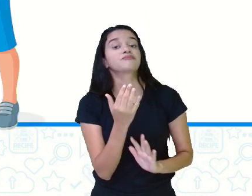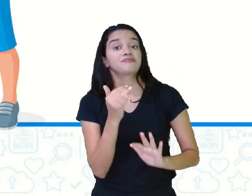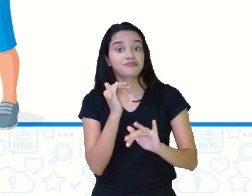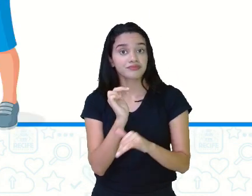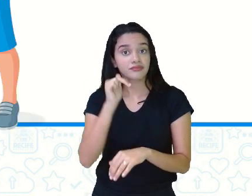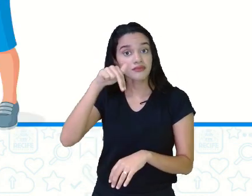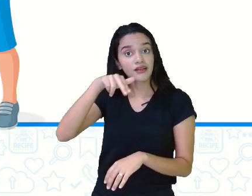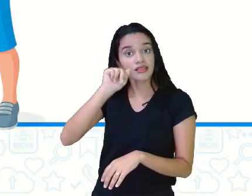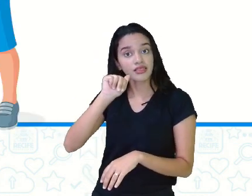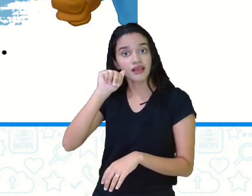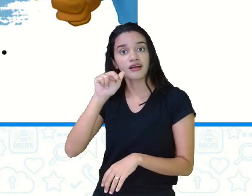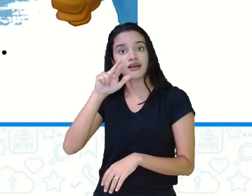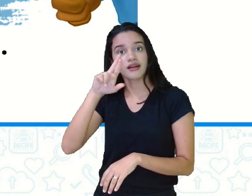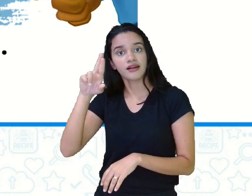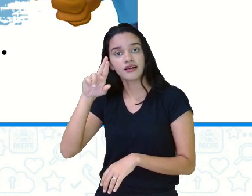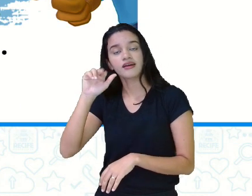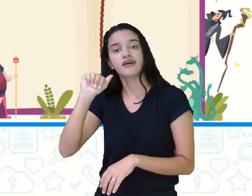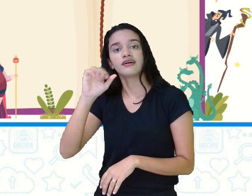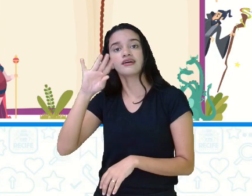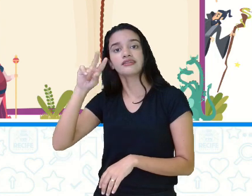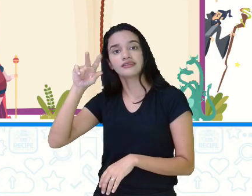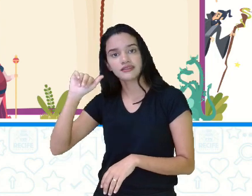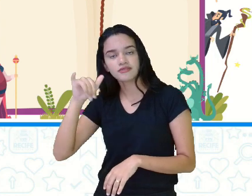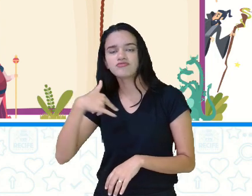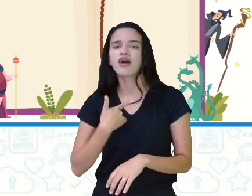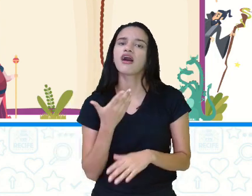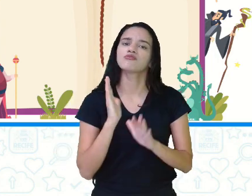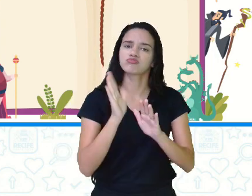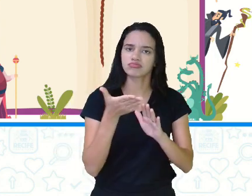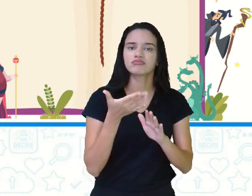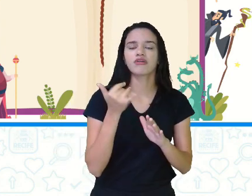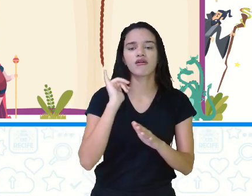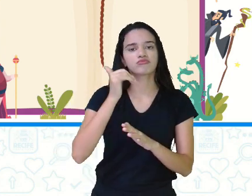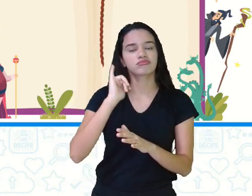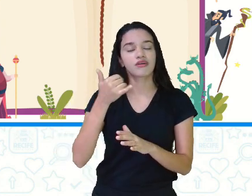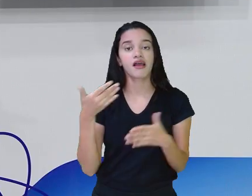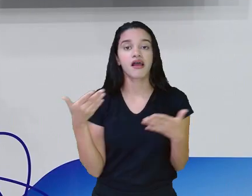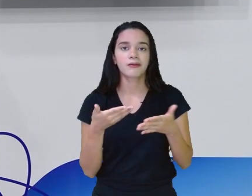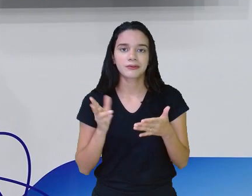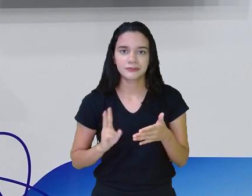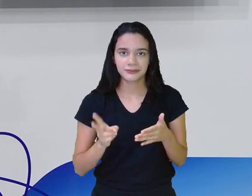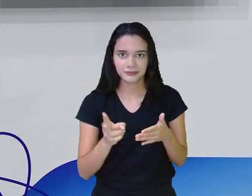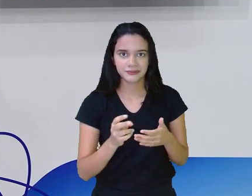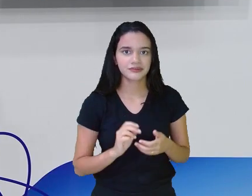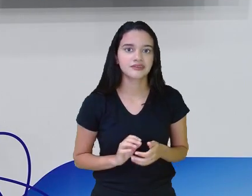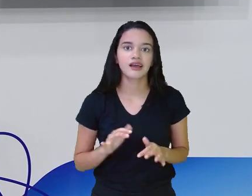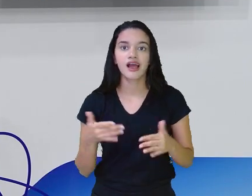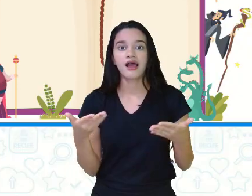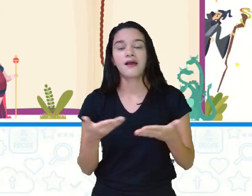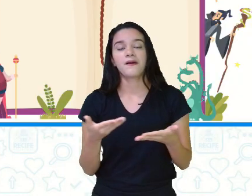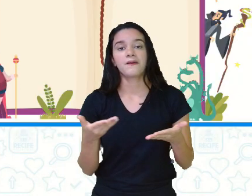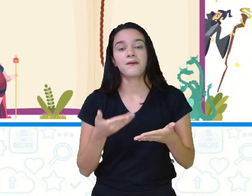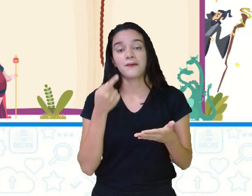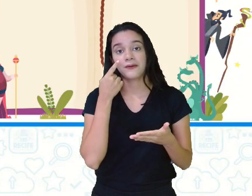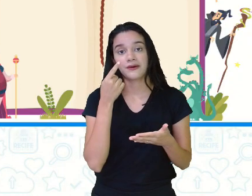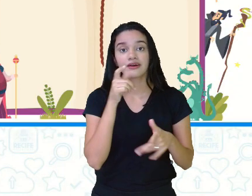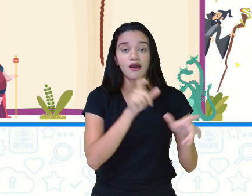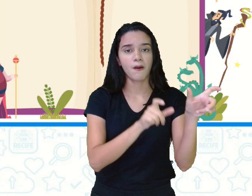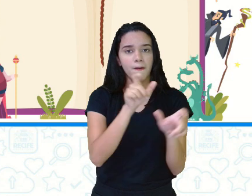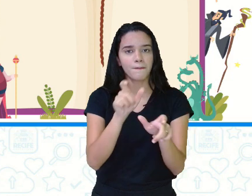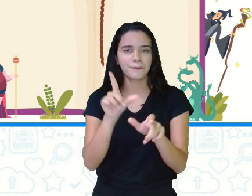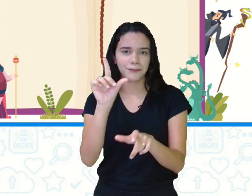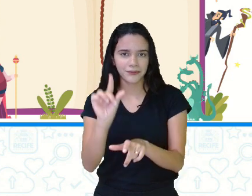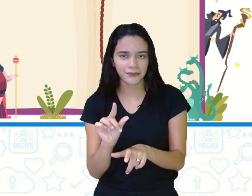narrativa. Então, a gente já que definiu o que é conto, vamos continuando. Há poucas